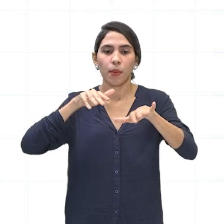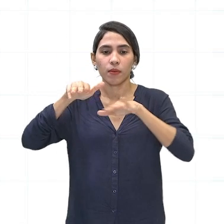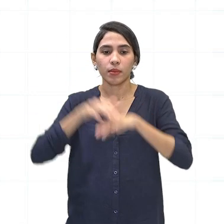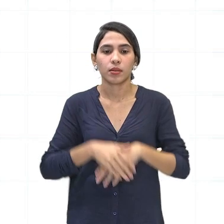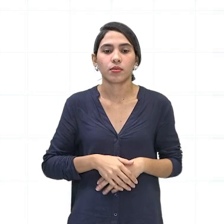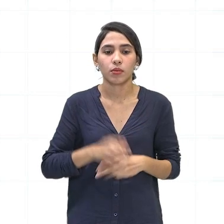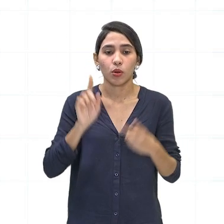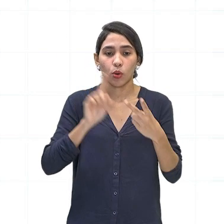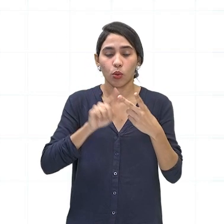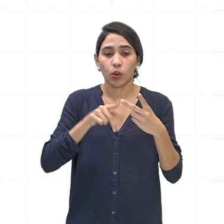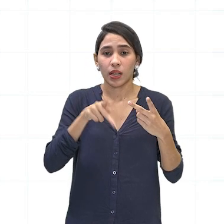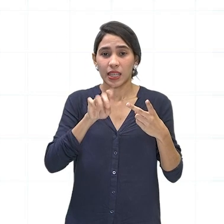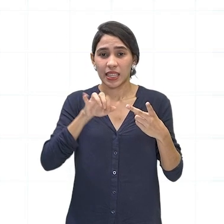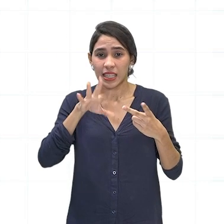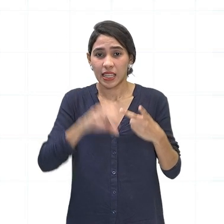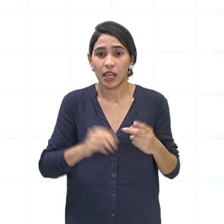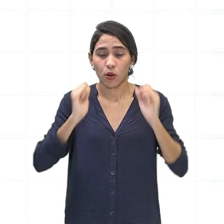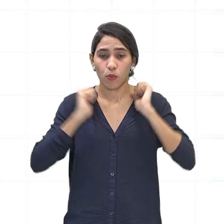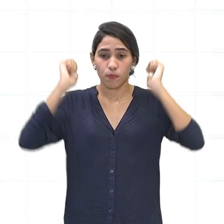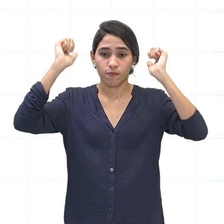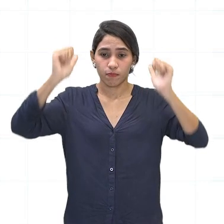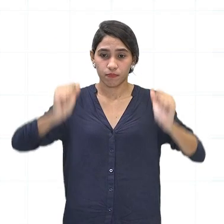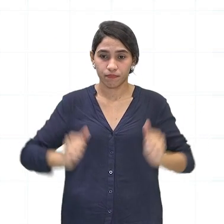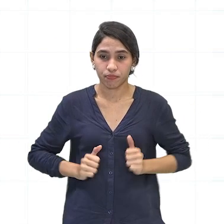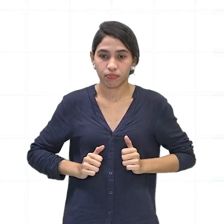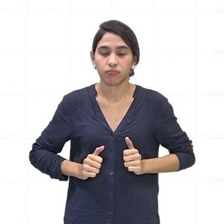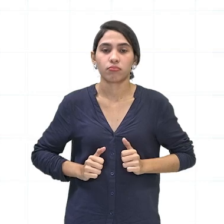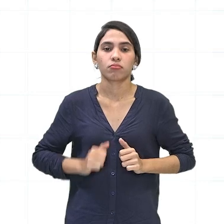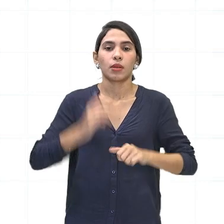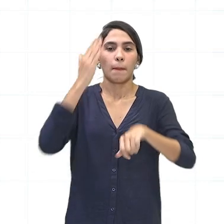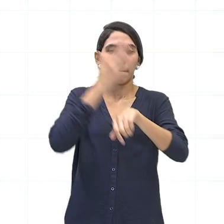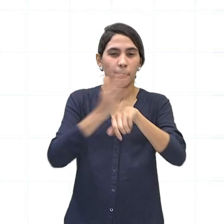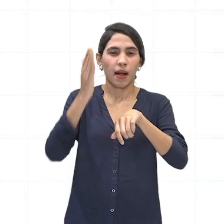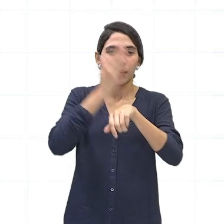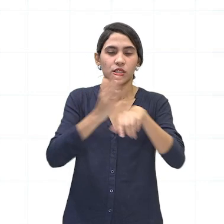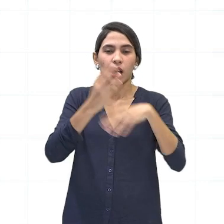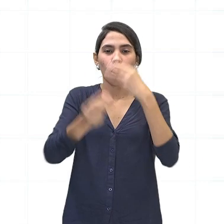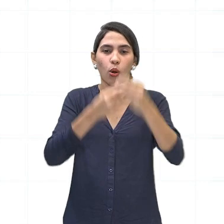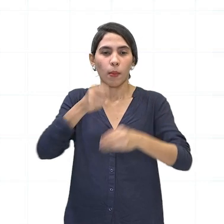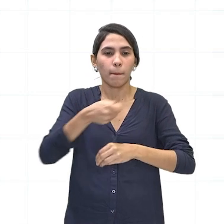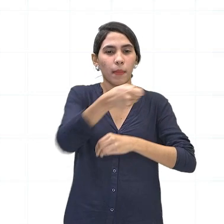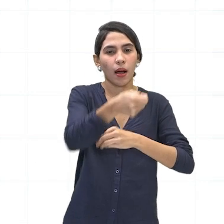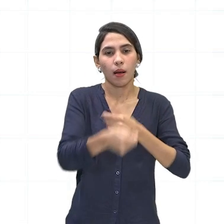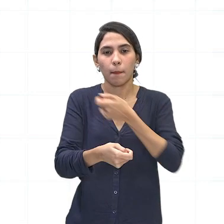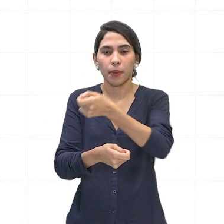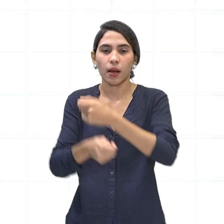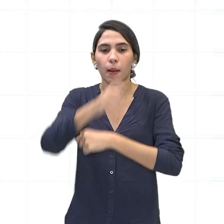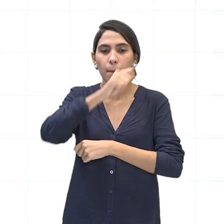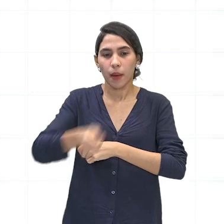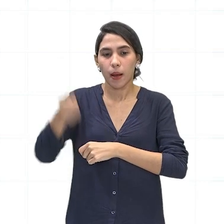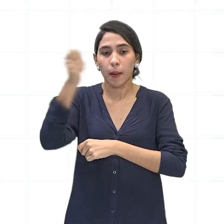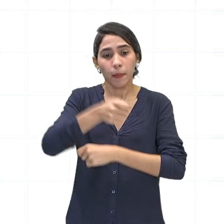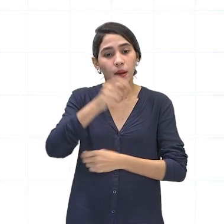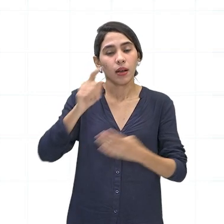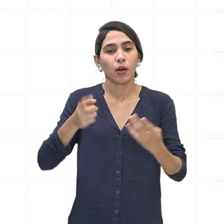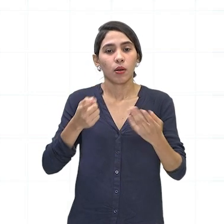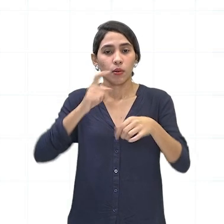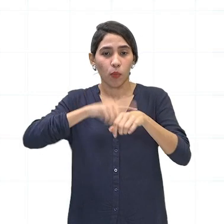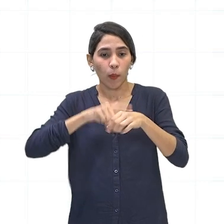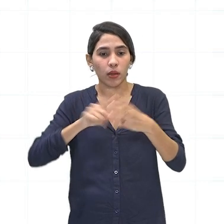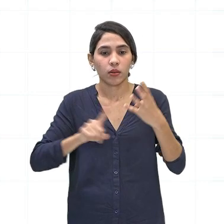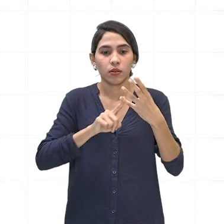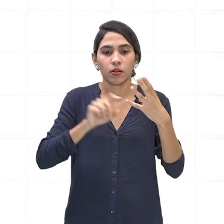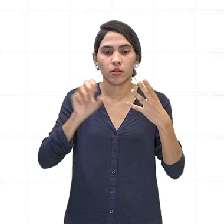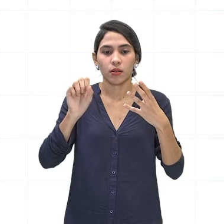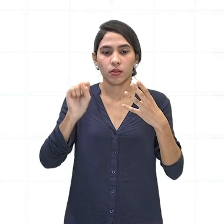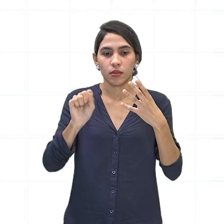gente coloca a armadura, começa a fazer os ensaios ali dos golpes, e lá no pilar do Shiai, ou seja, lá